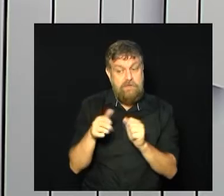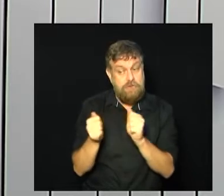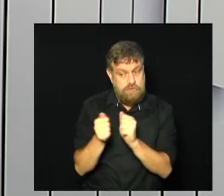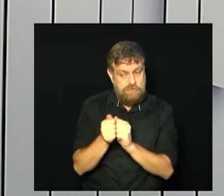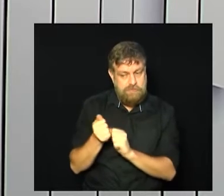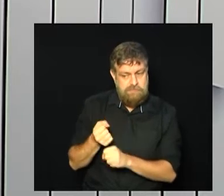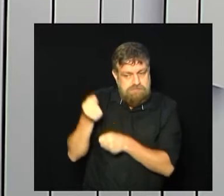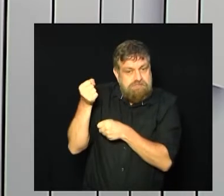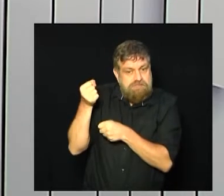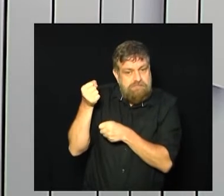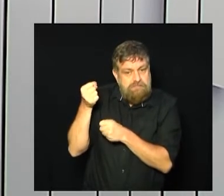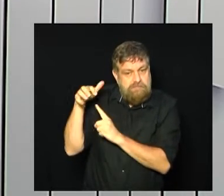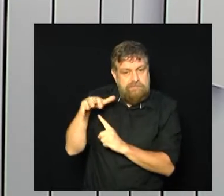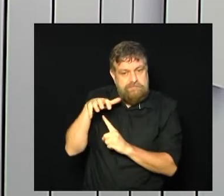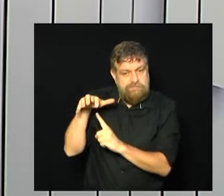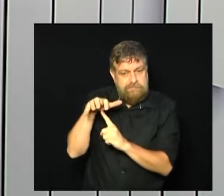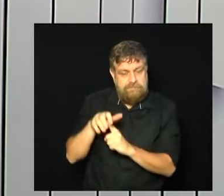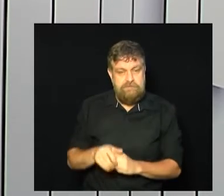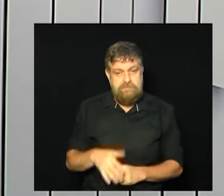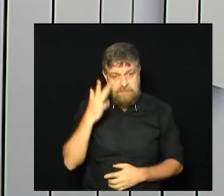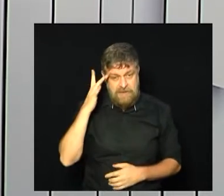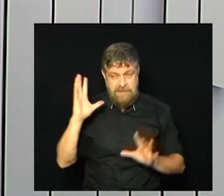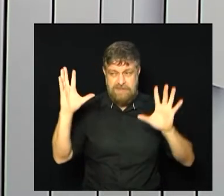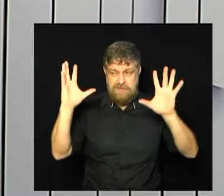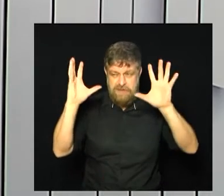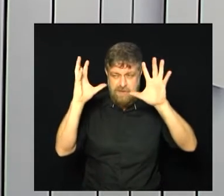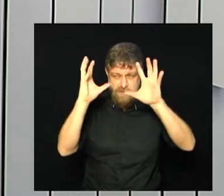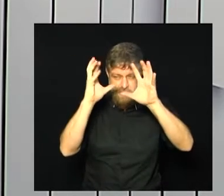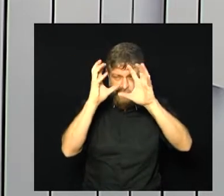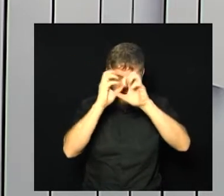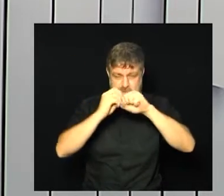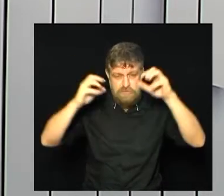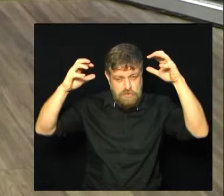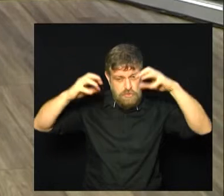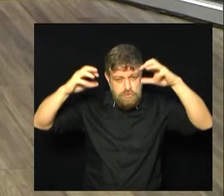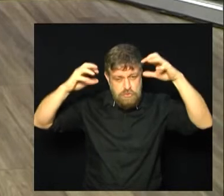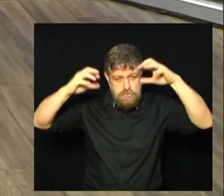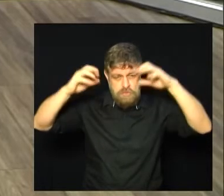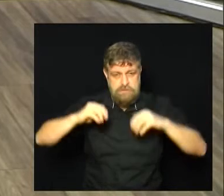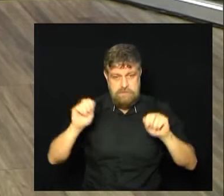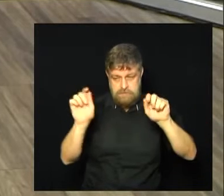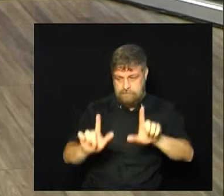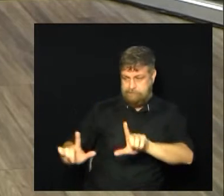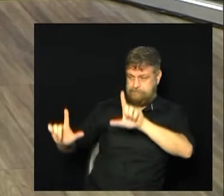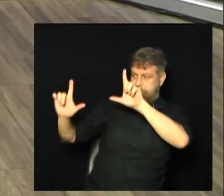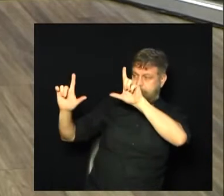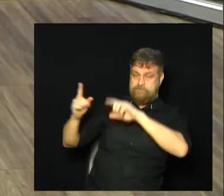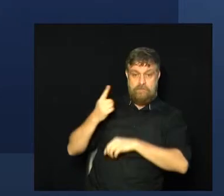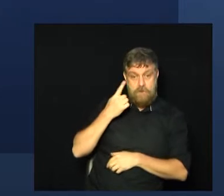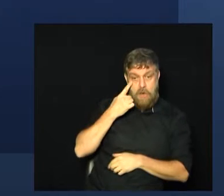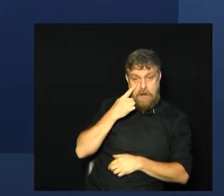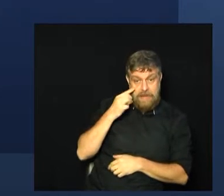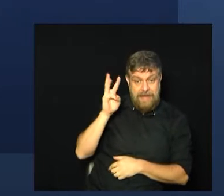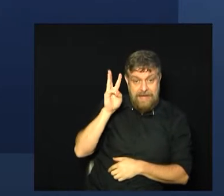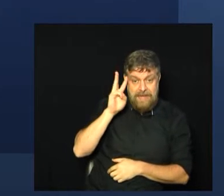lado. Amanhã, tempo fechado já com previsão de chuva. Então, olha só, já está aqui na minha tela.